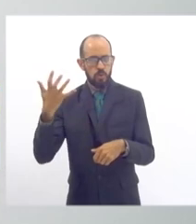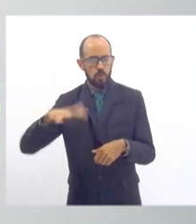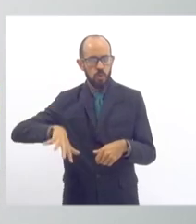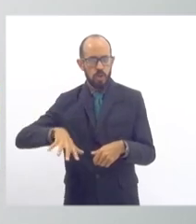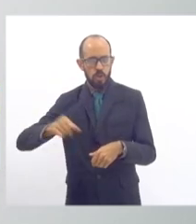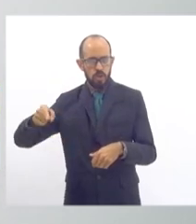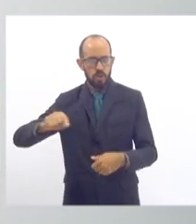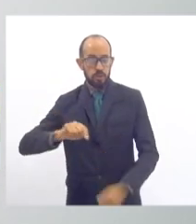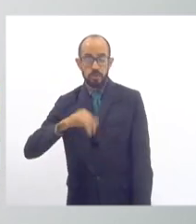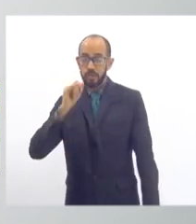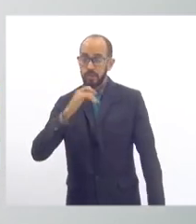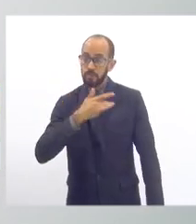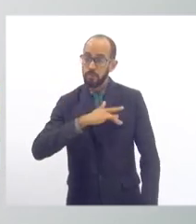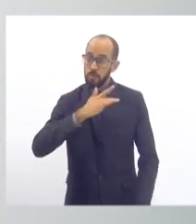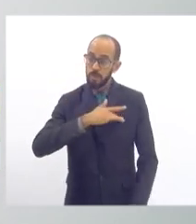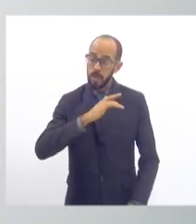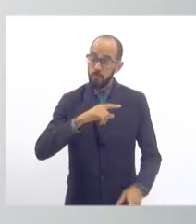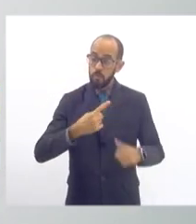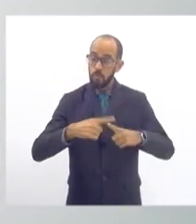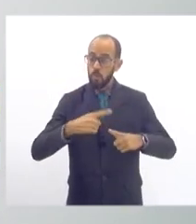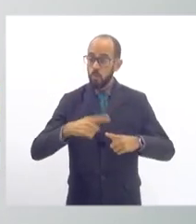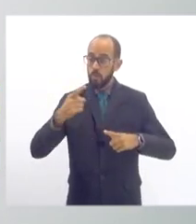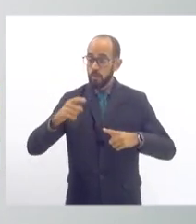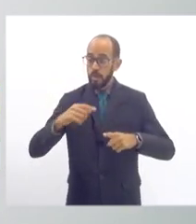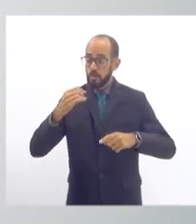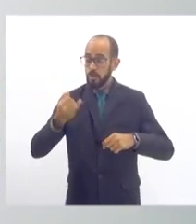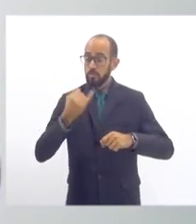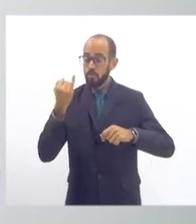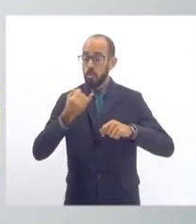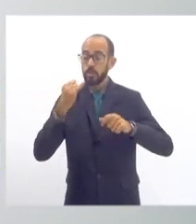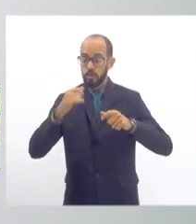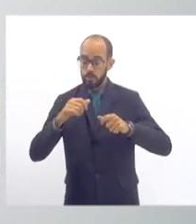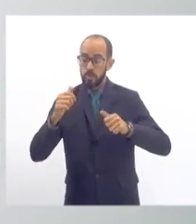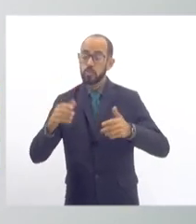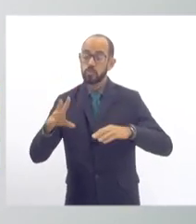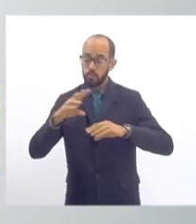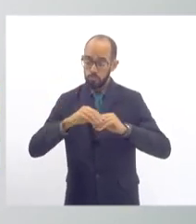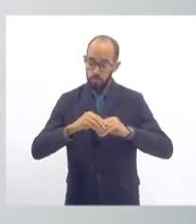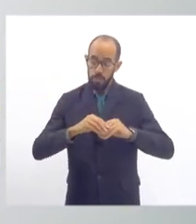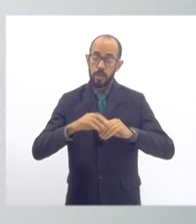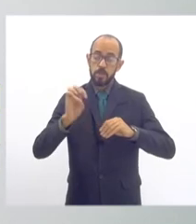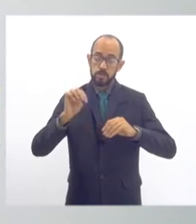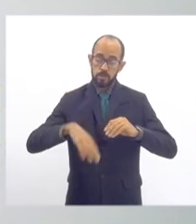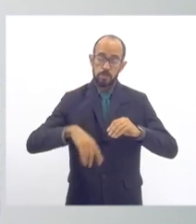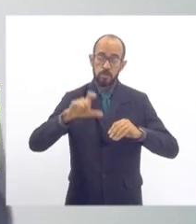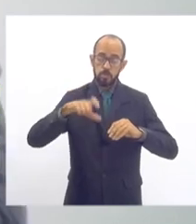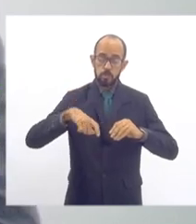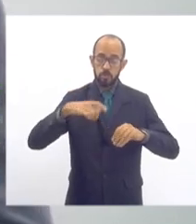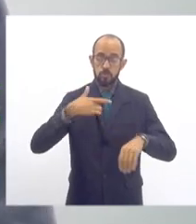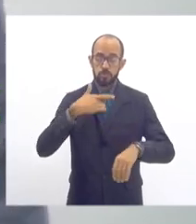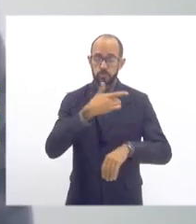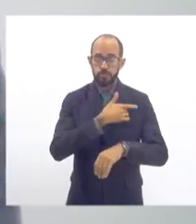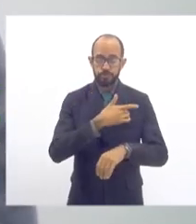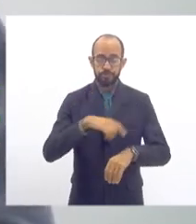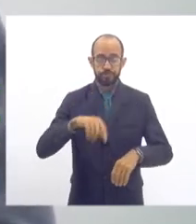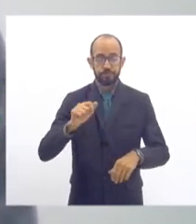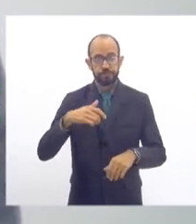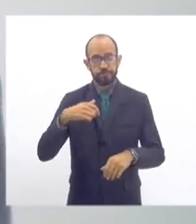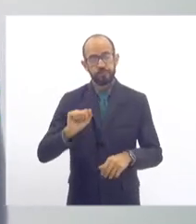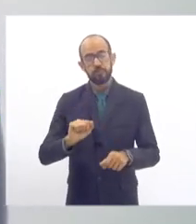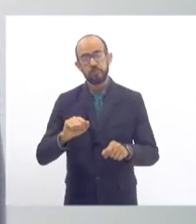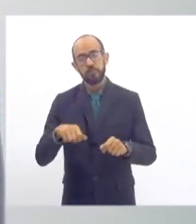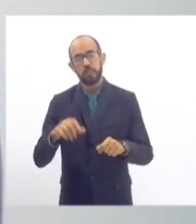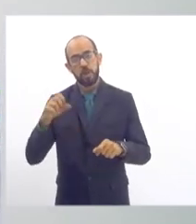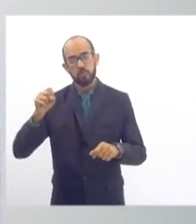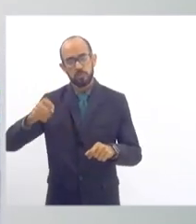a lei é clara ao estender os direitos ao conjunto dos servidores ativos e inativos do DETRAN. Então, primeiro